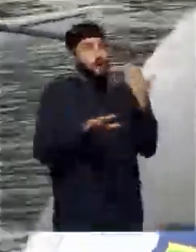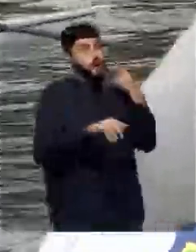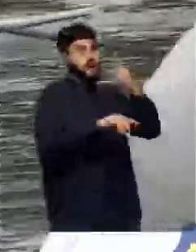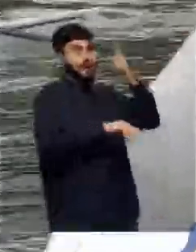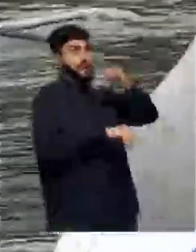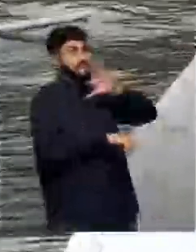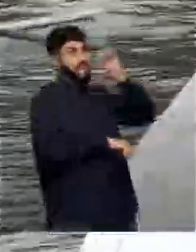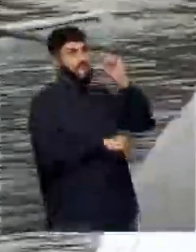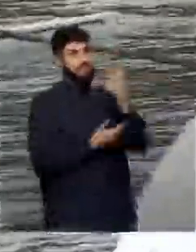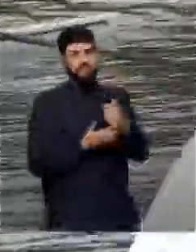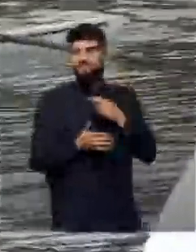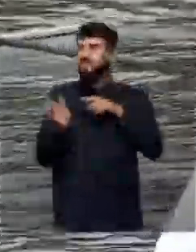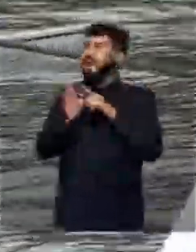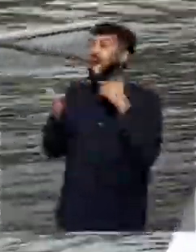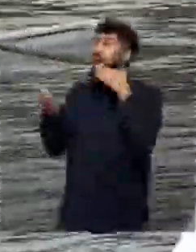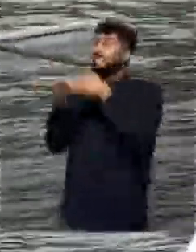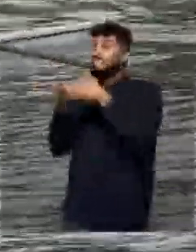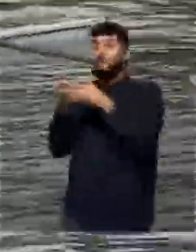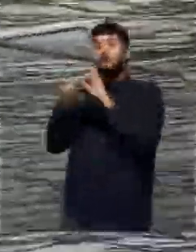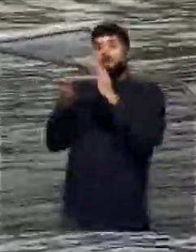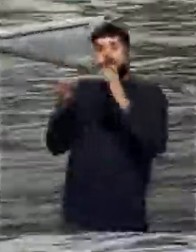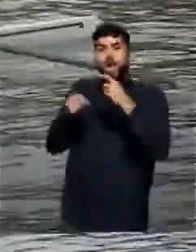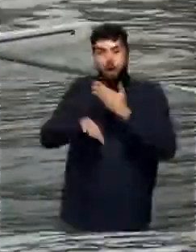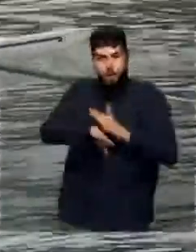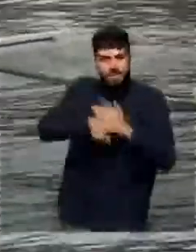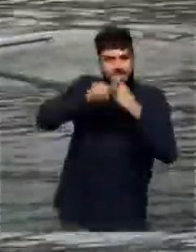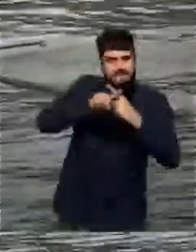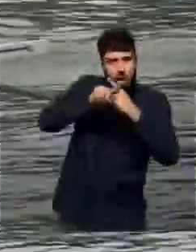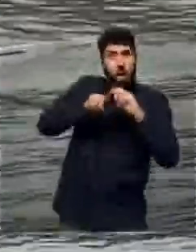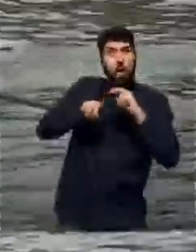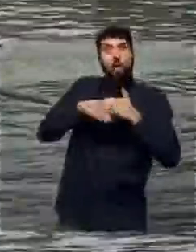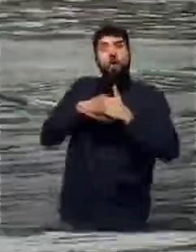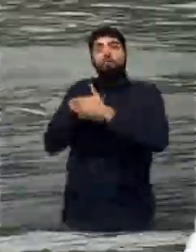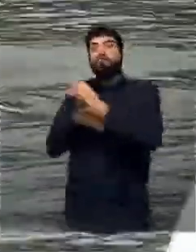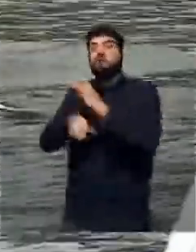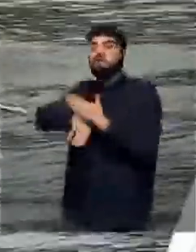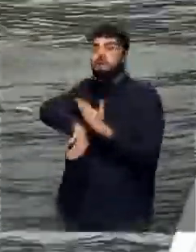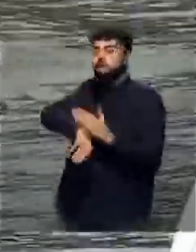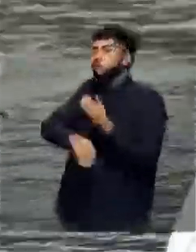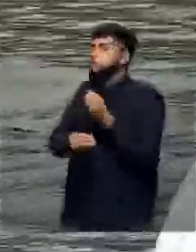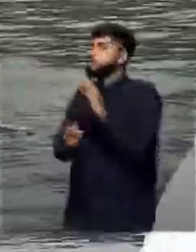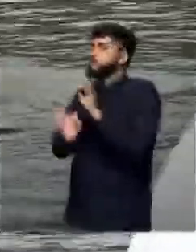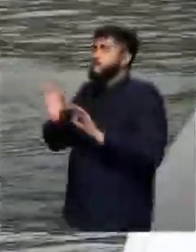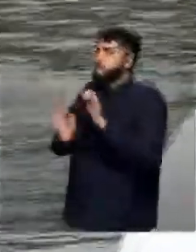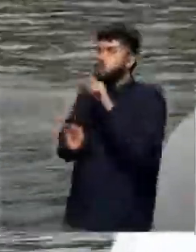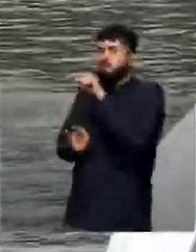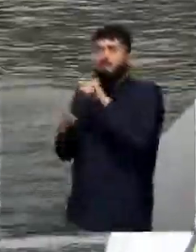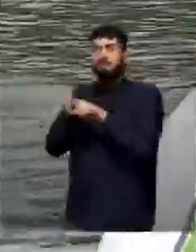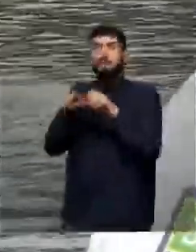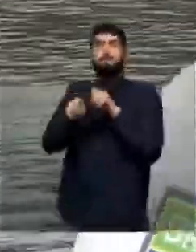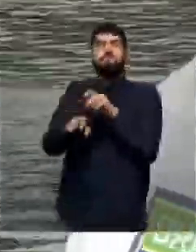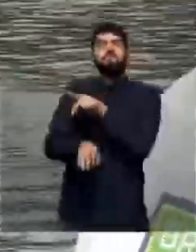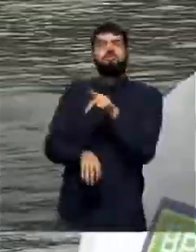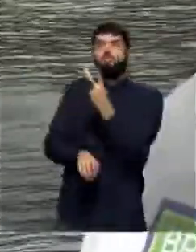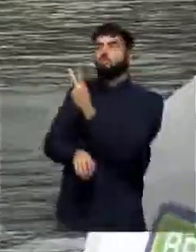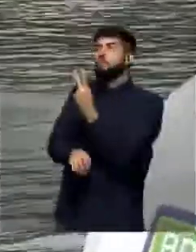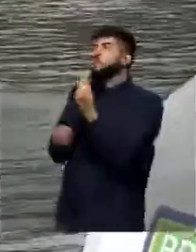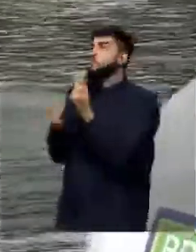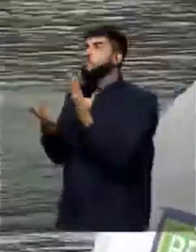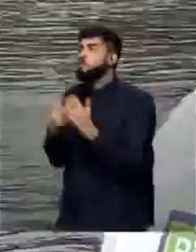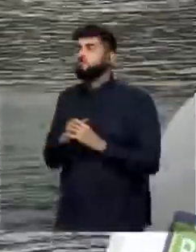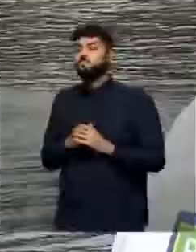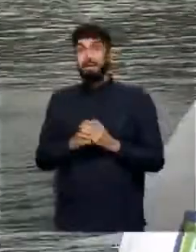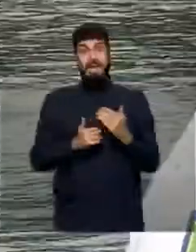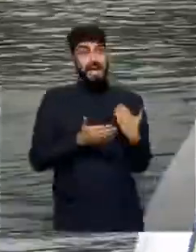até olimpíada tem competição ou é só treinamento Qual é o expectativas e teu planejamento Sul o técnico então